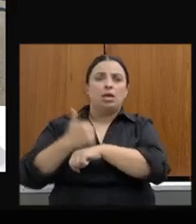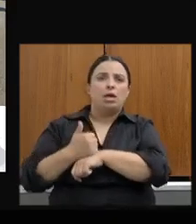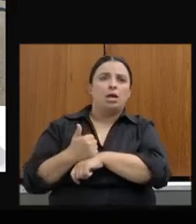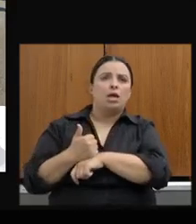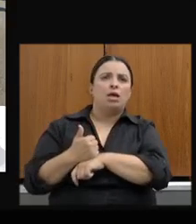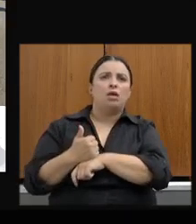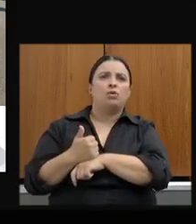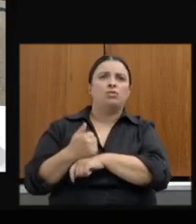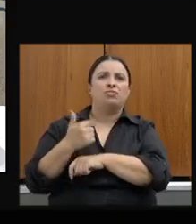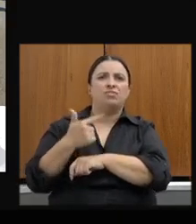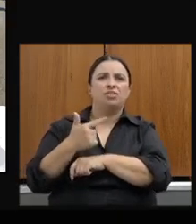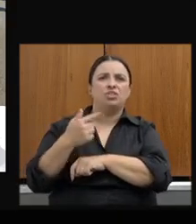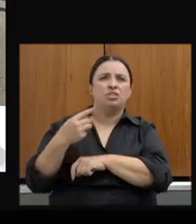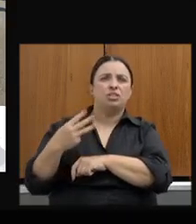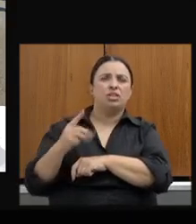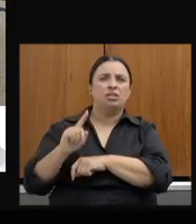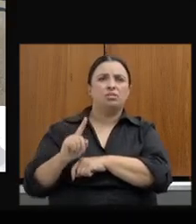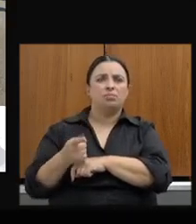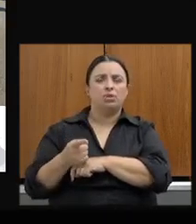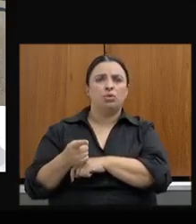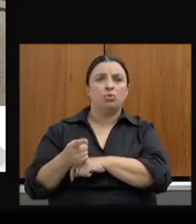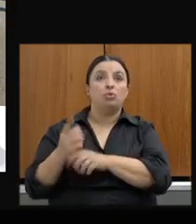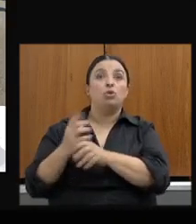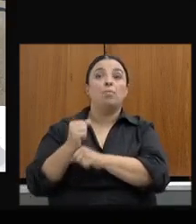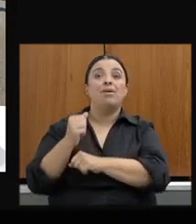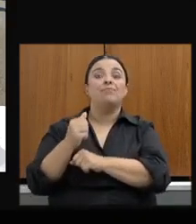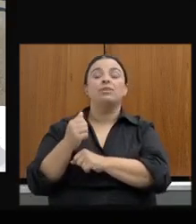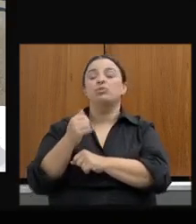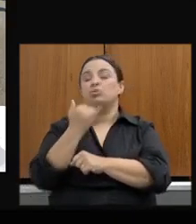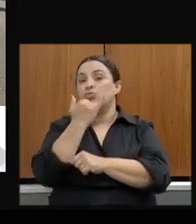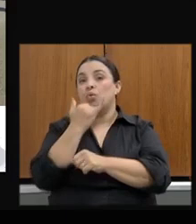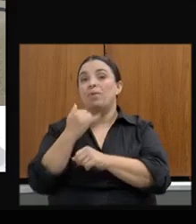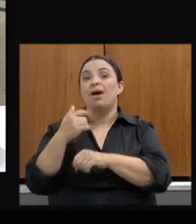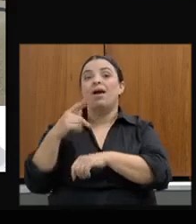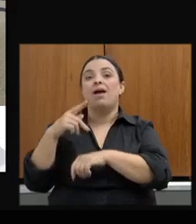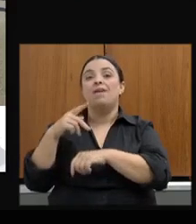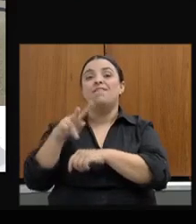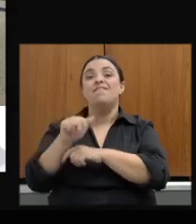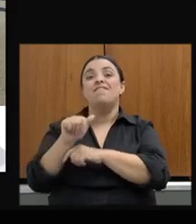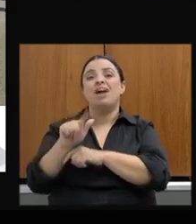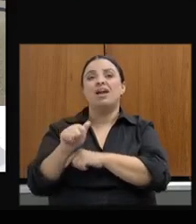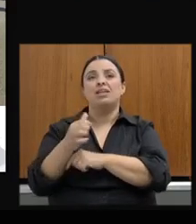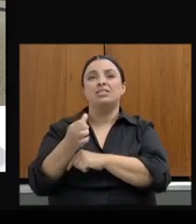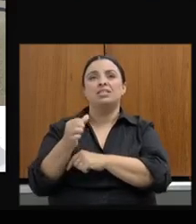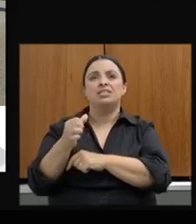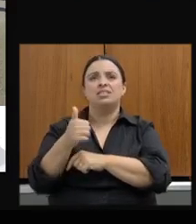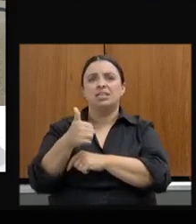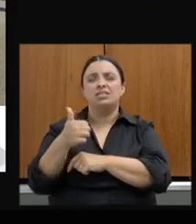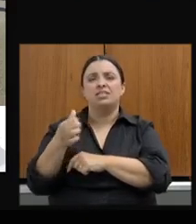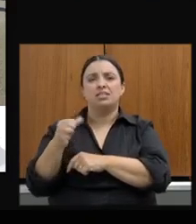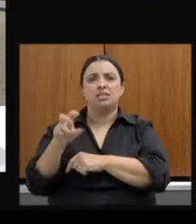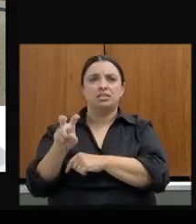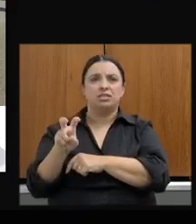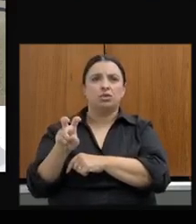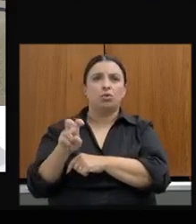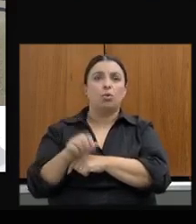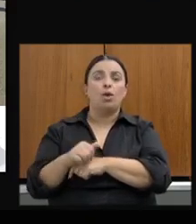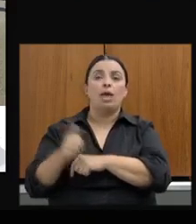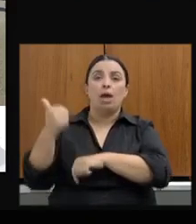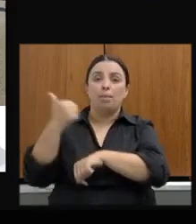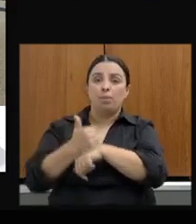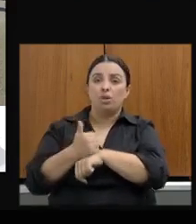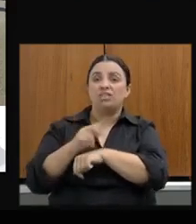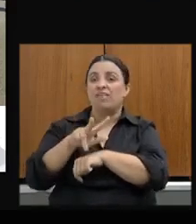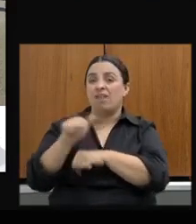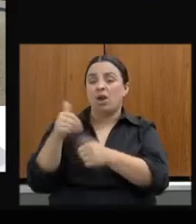administrativos com 165 vagas EA nomeação prevista para ocorrer ainda no